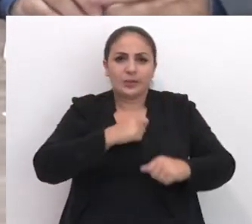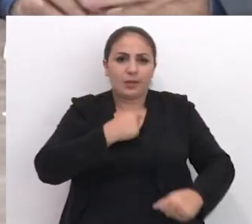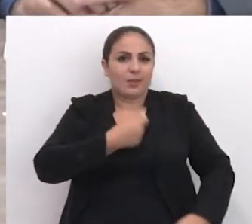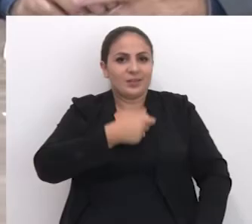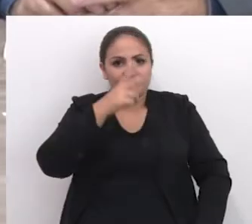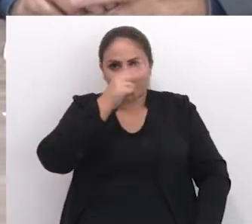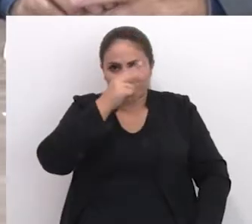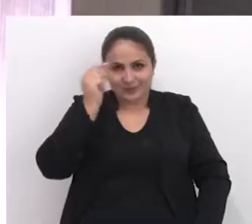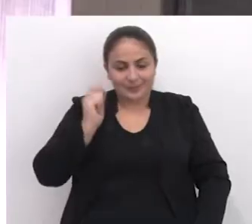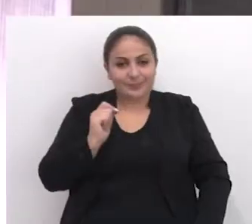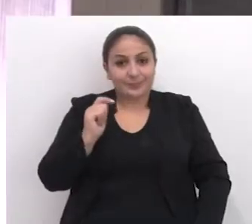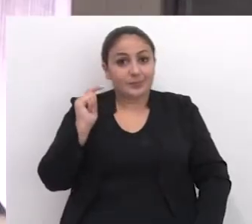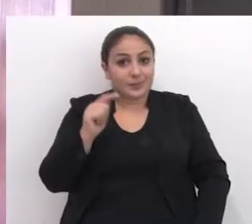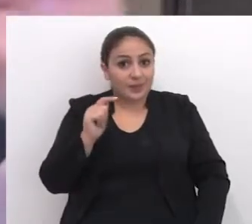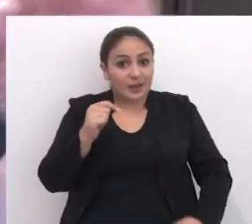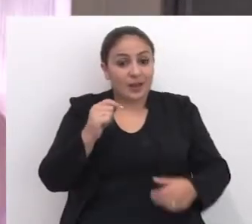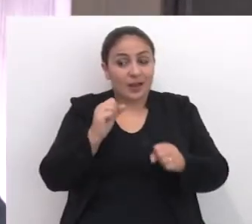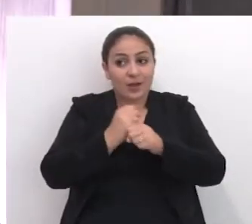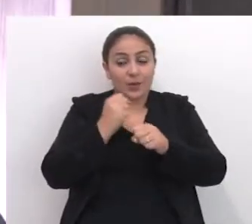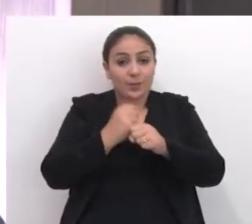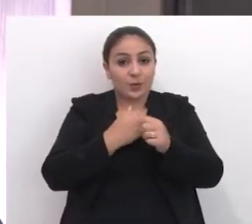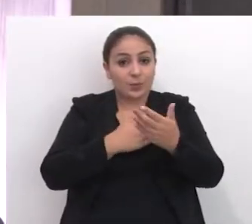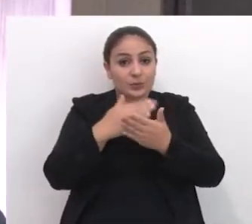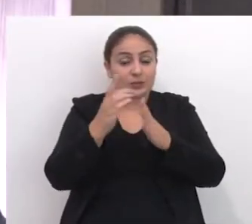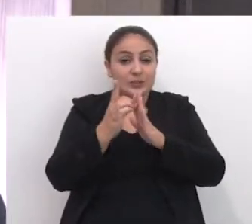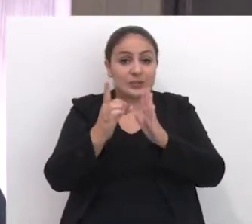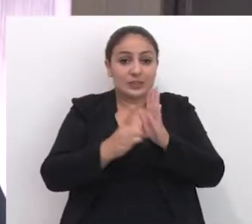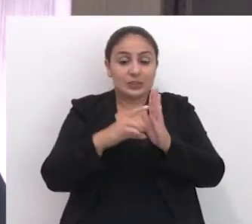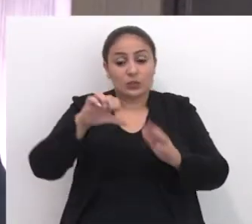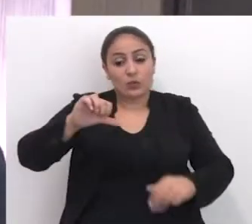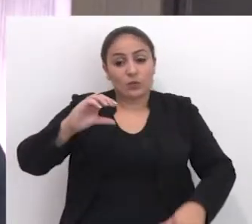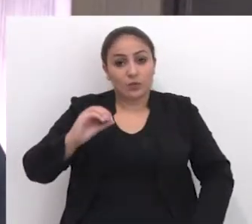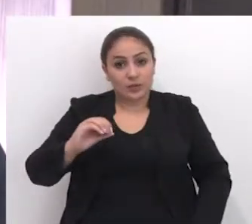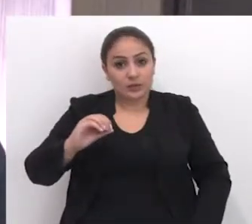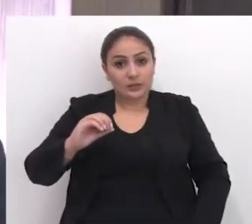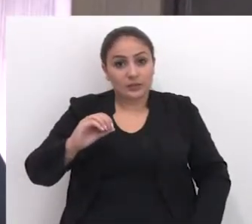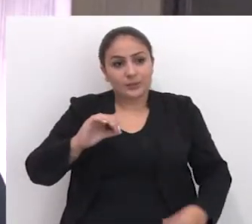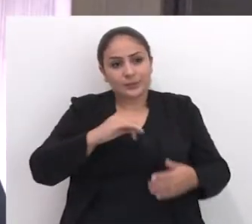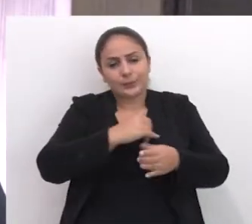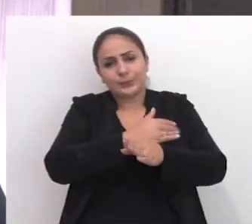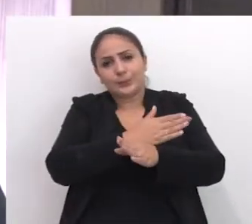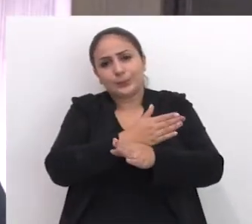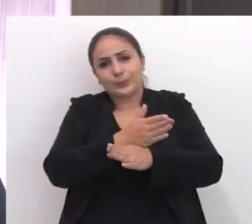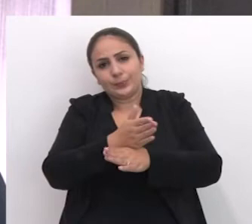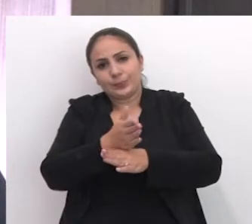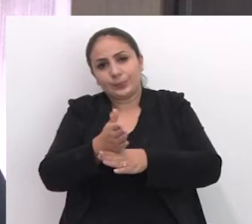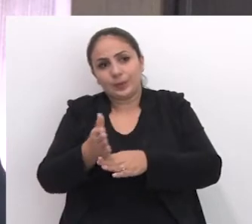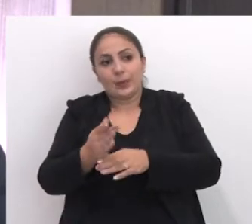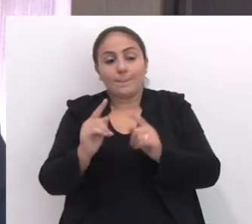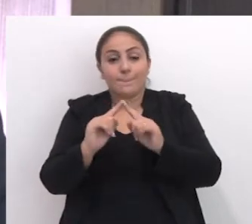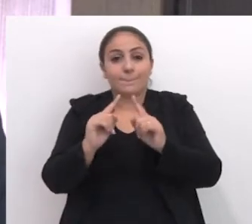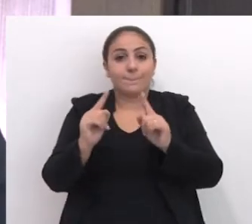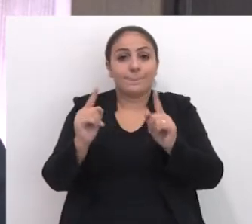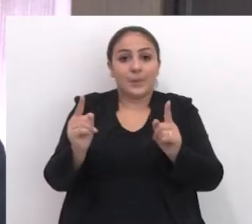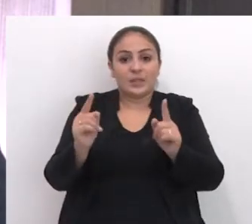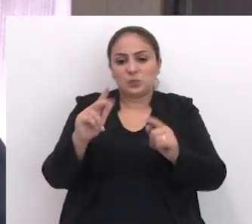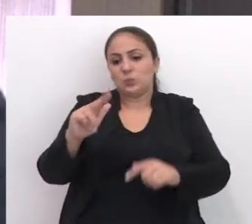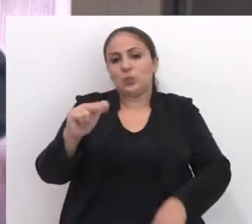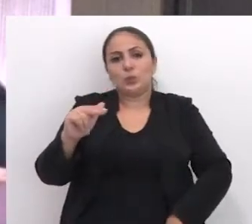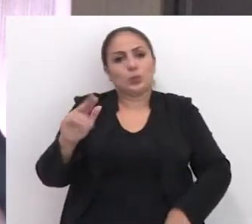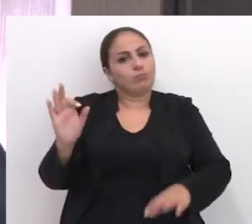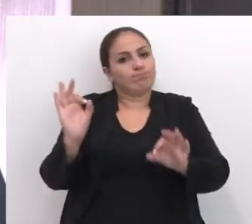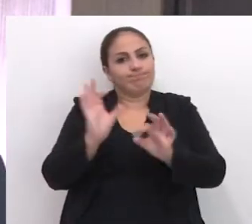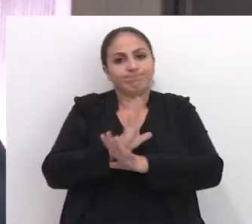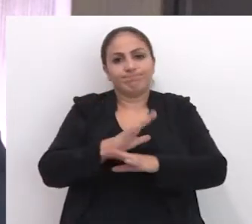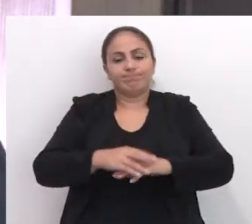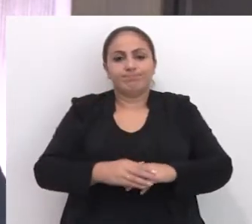do município. A obra iniciou na década de 90, se arrastou por muitos anos, mas de fato